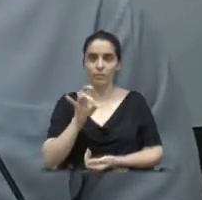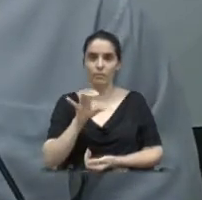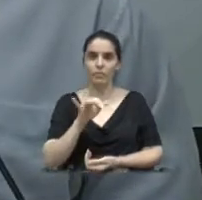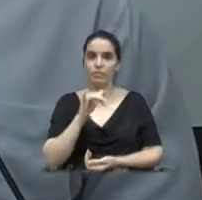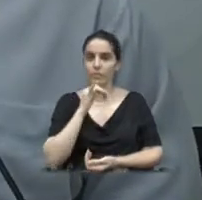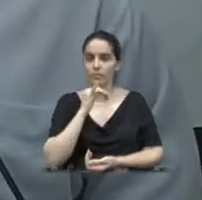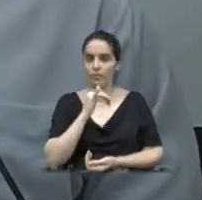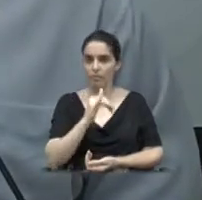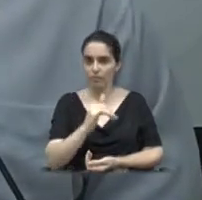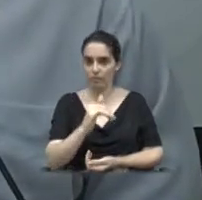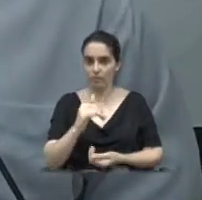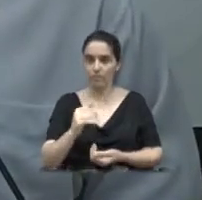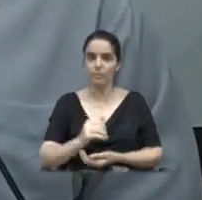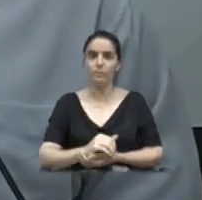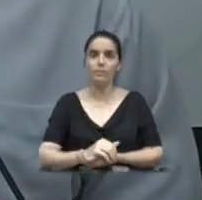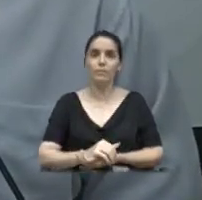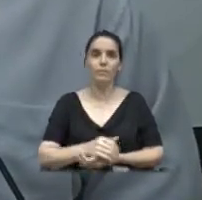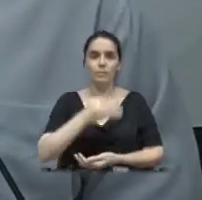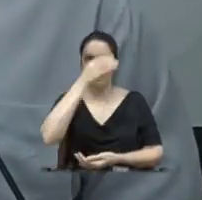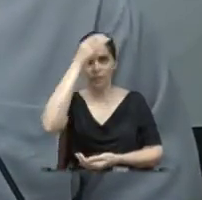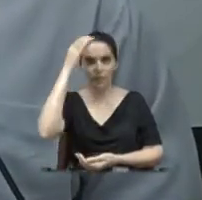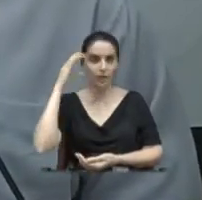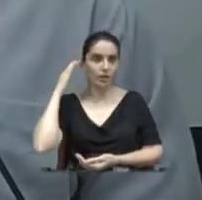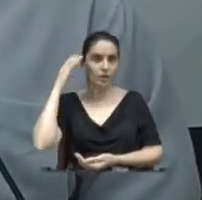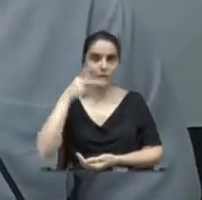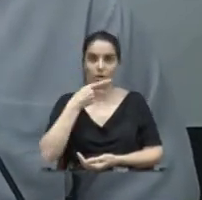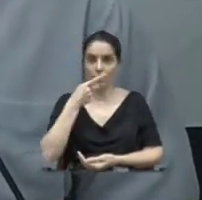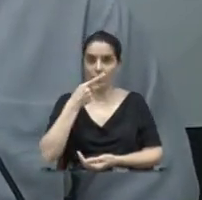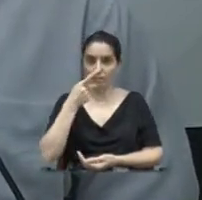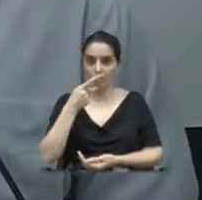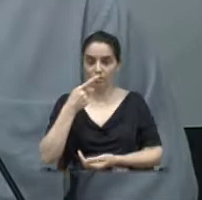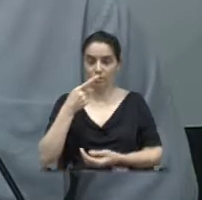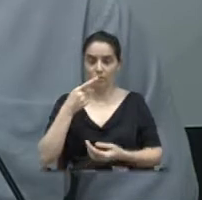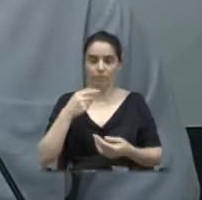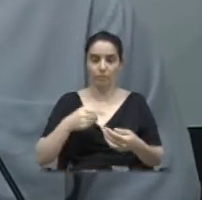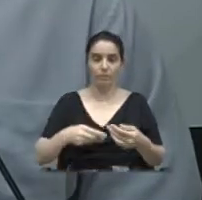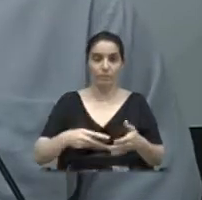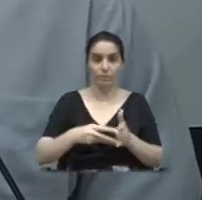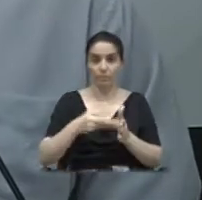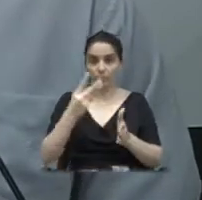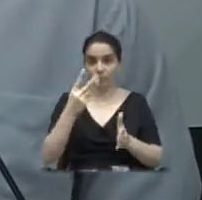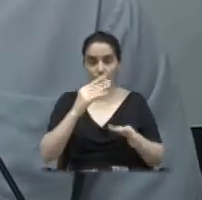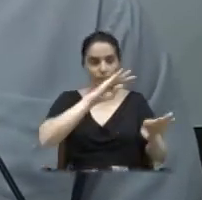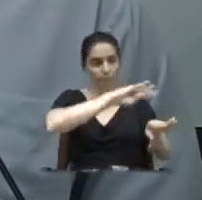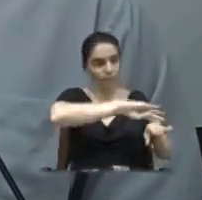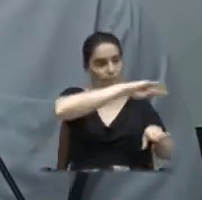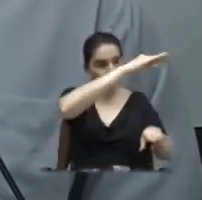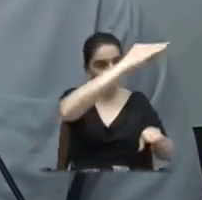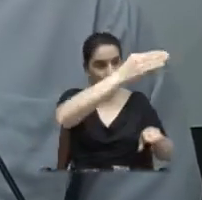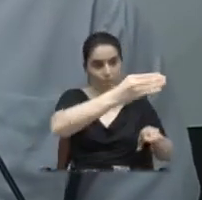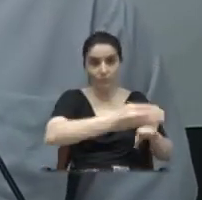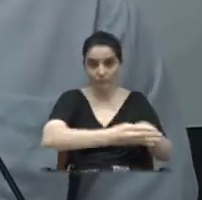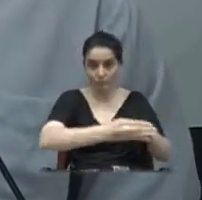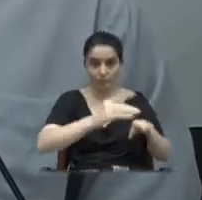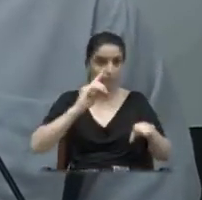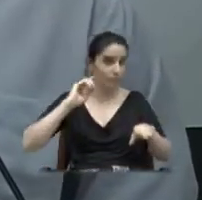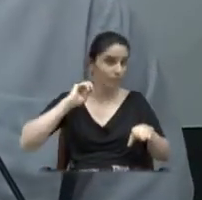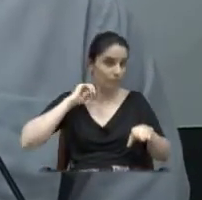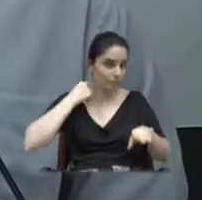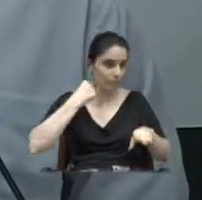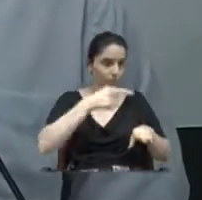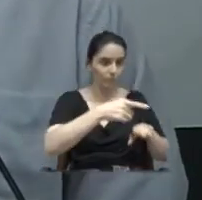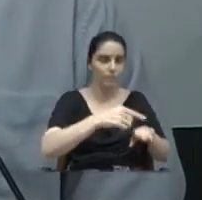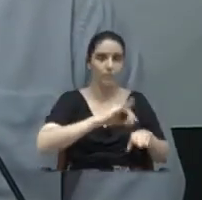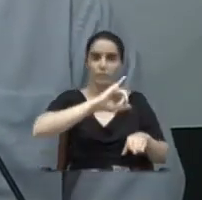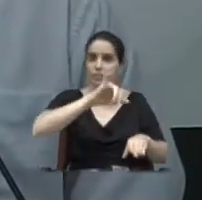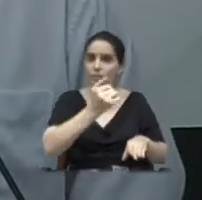ela falou sobre o terceiro aterro sanitário lá no Horto, que vai ser para reaproveitar ali o lixo,